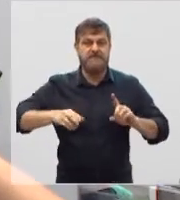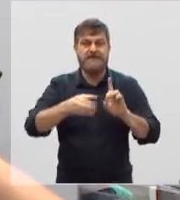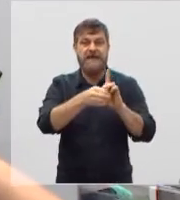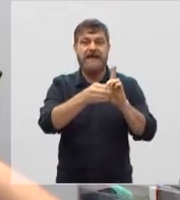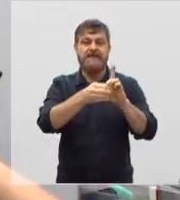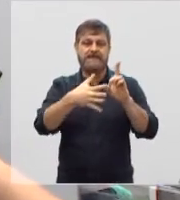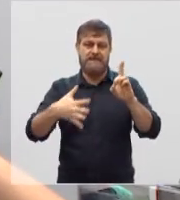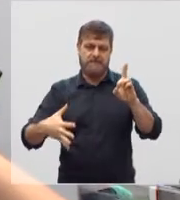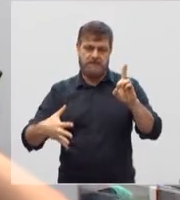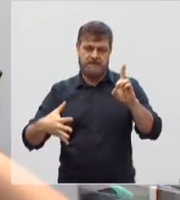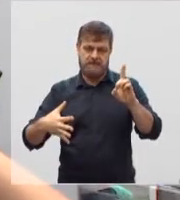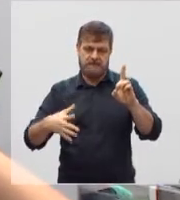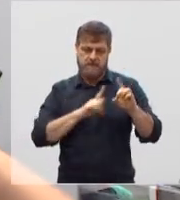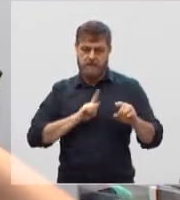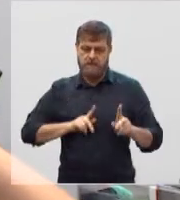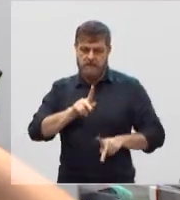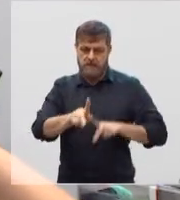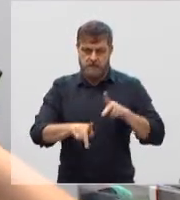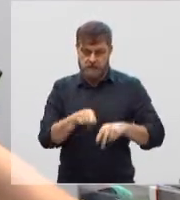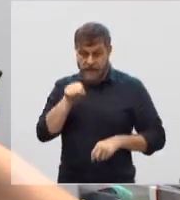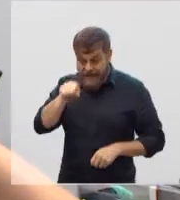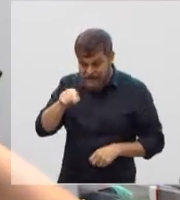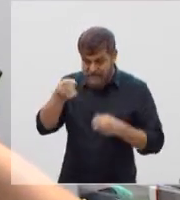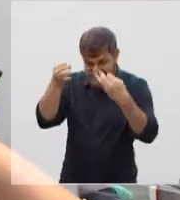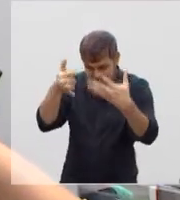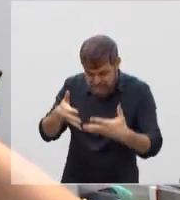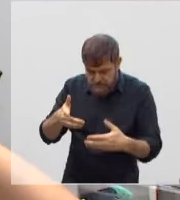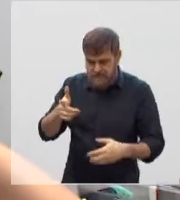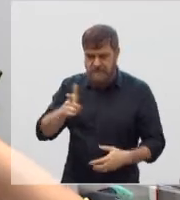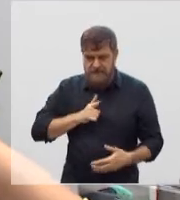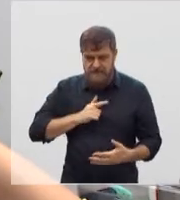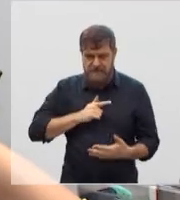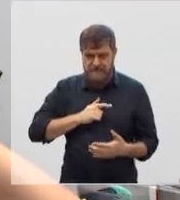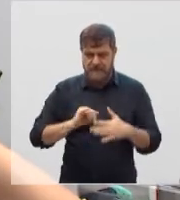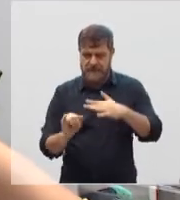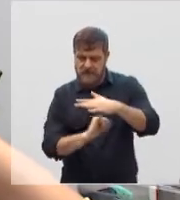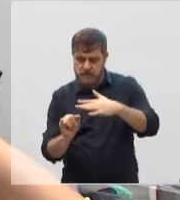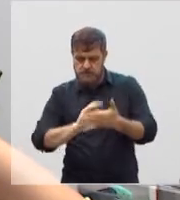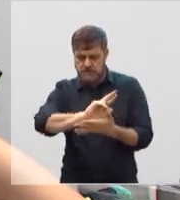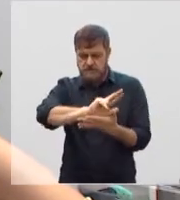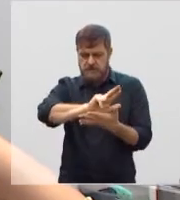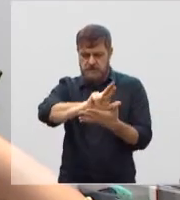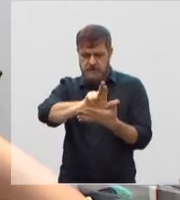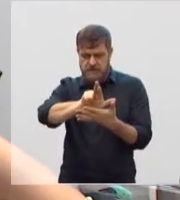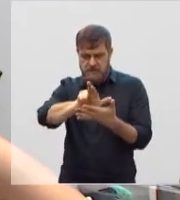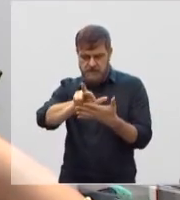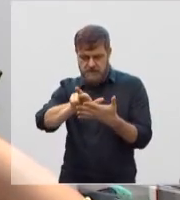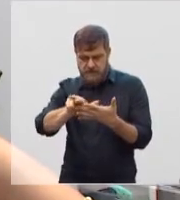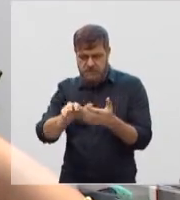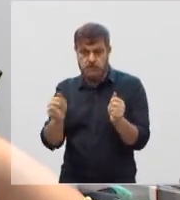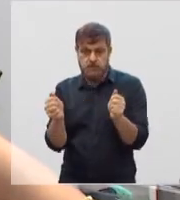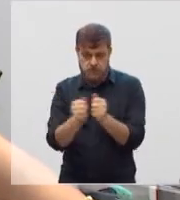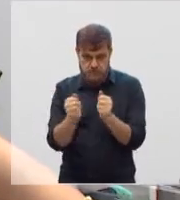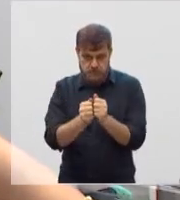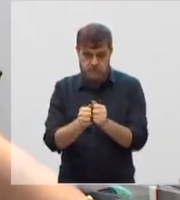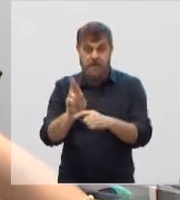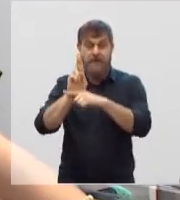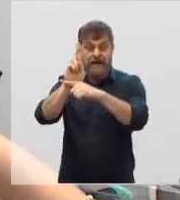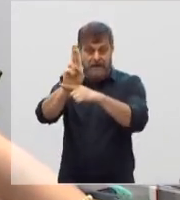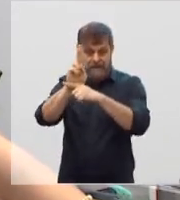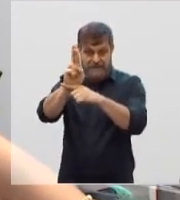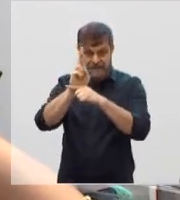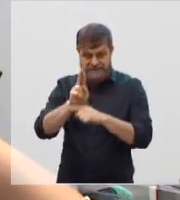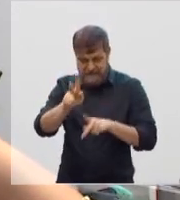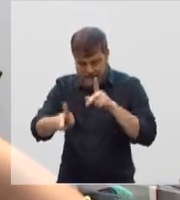A democracia não funciona assim. A democracia é isso que você pautou. São várias instituições, juntamente